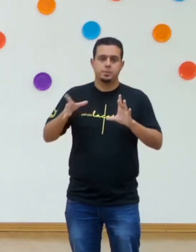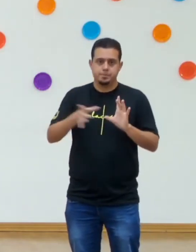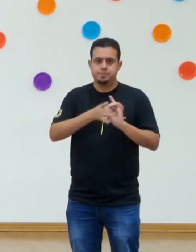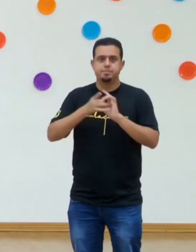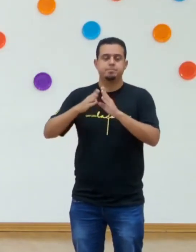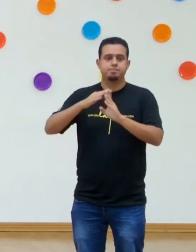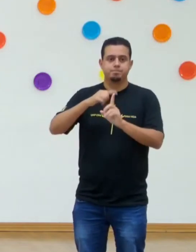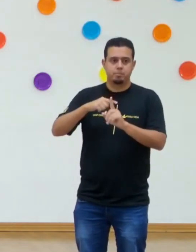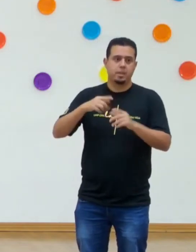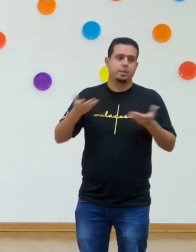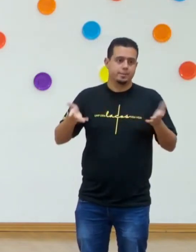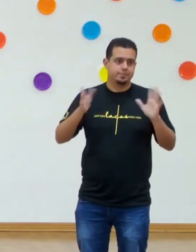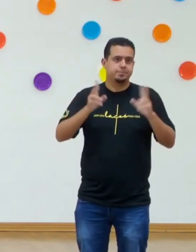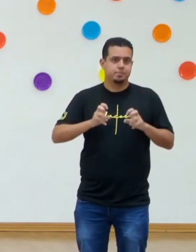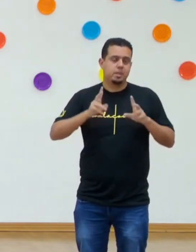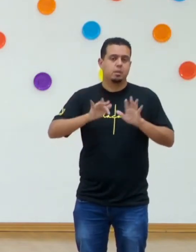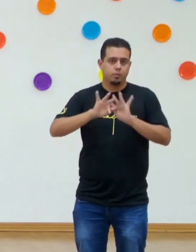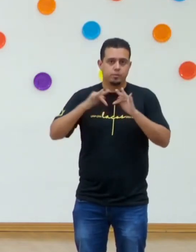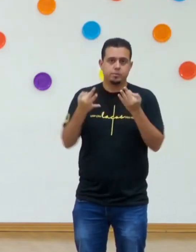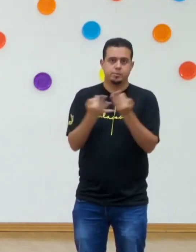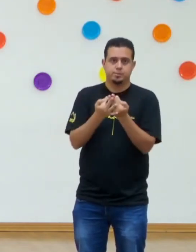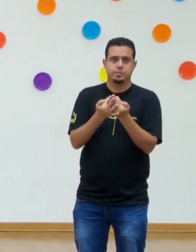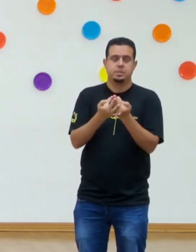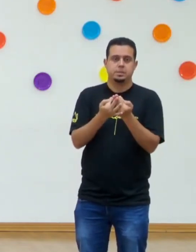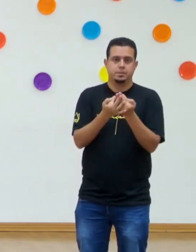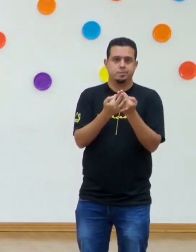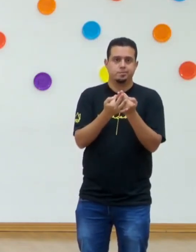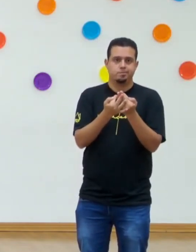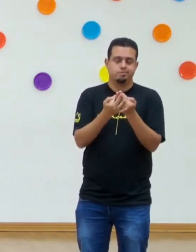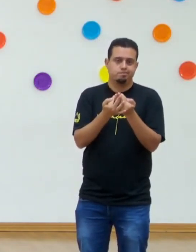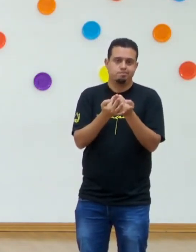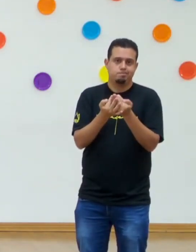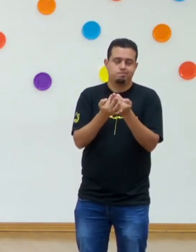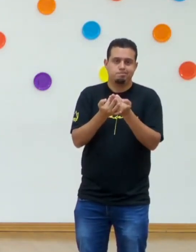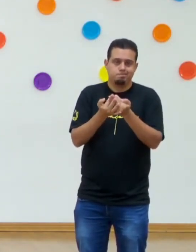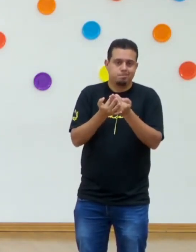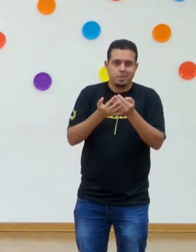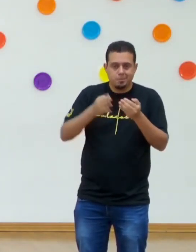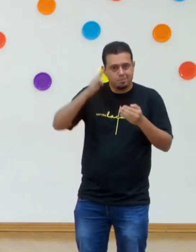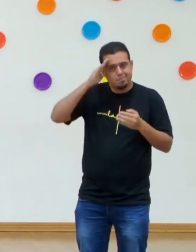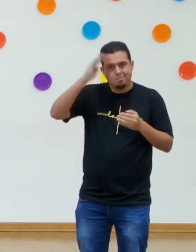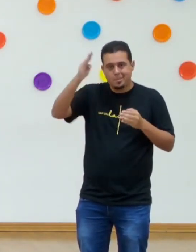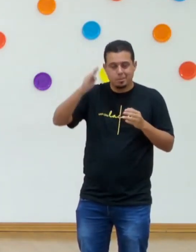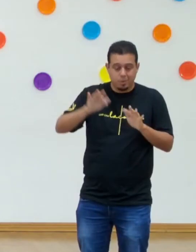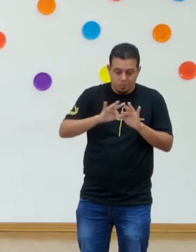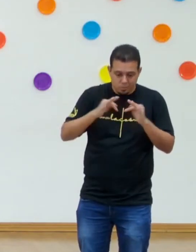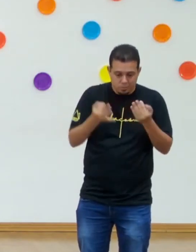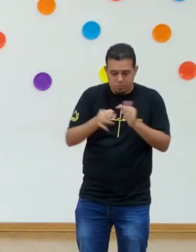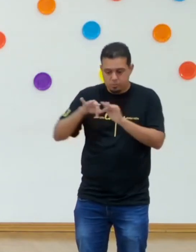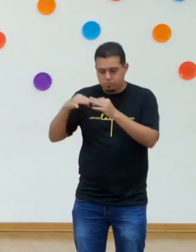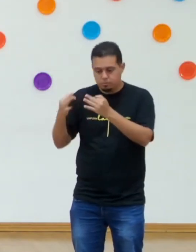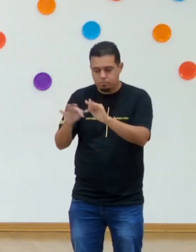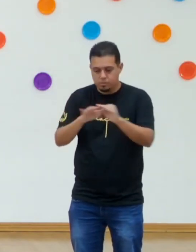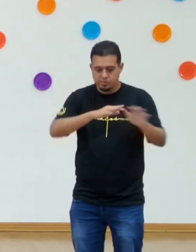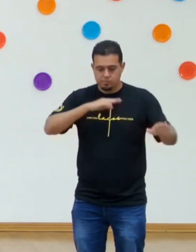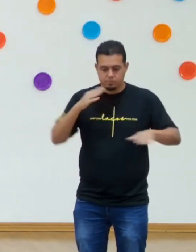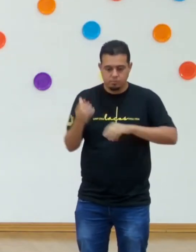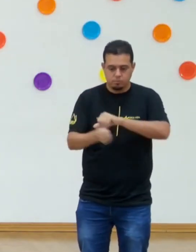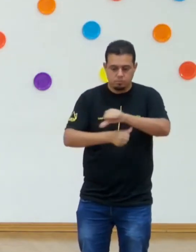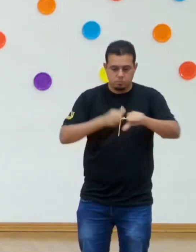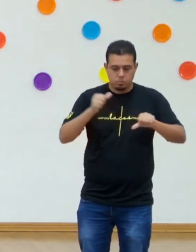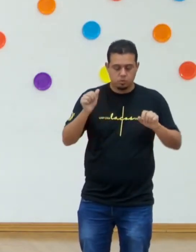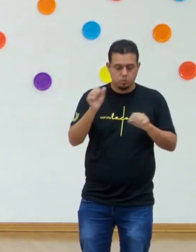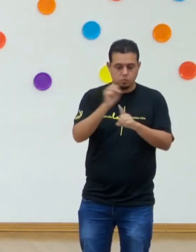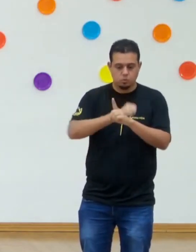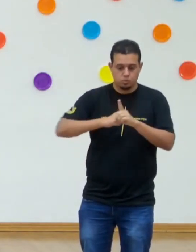seio familiar, o núcleo familiar, aquilo que dá ensejo à possibilidade de sociedade. Então, é um tema muito importante. Em busca de